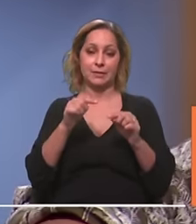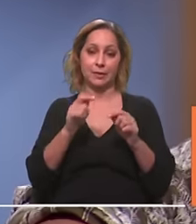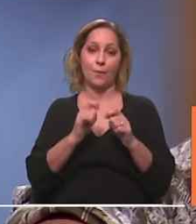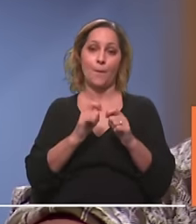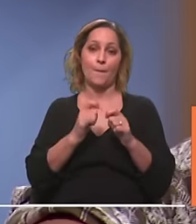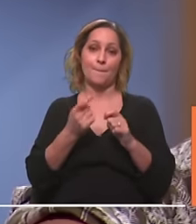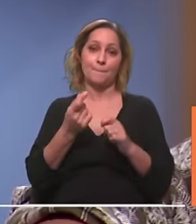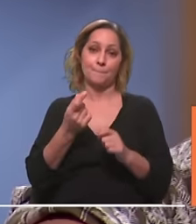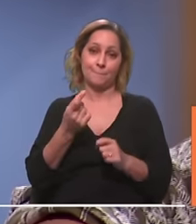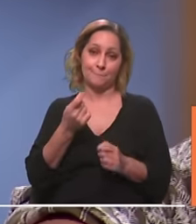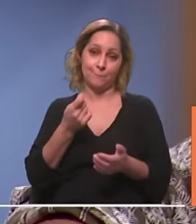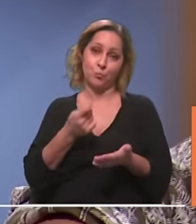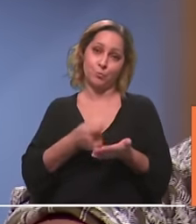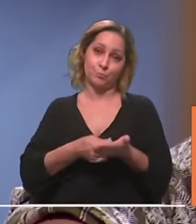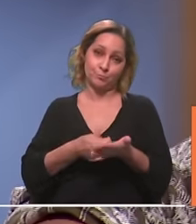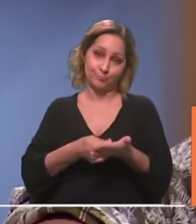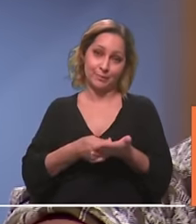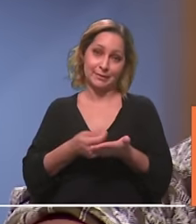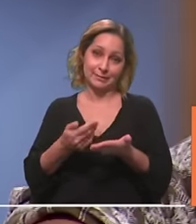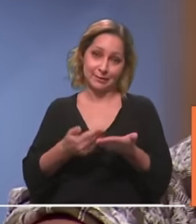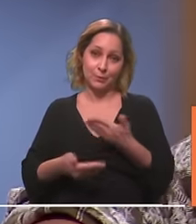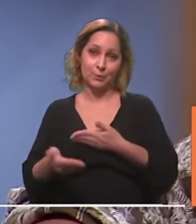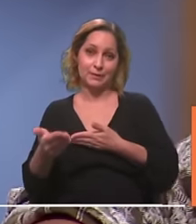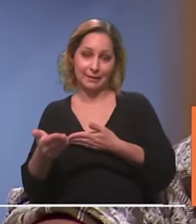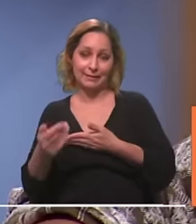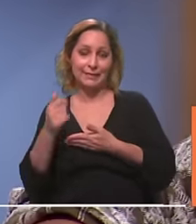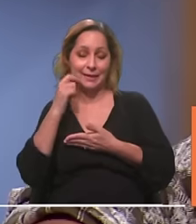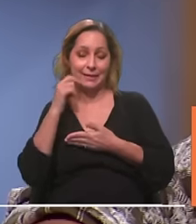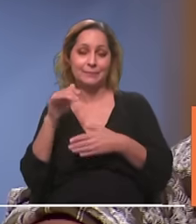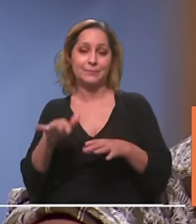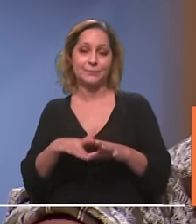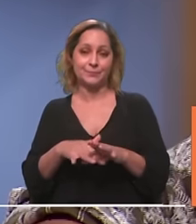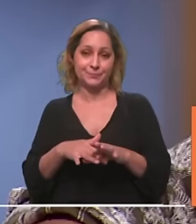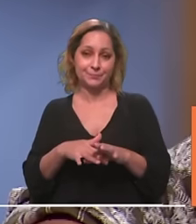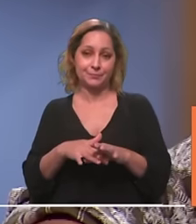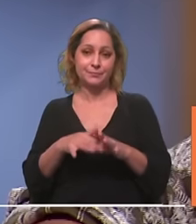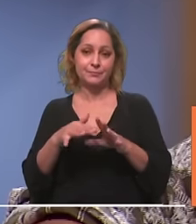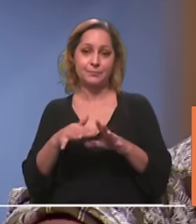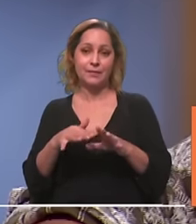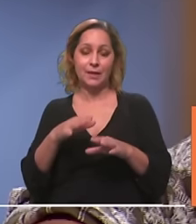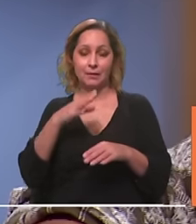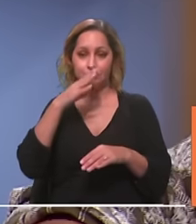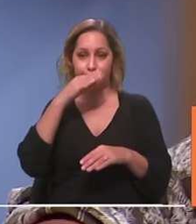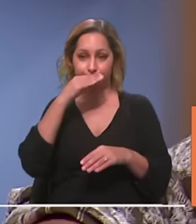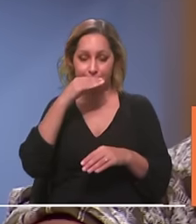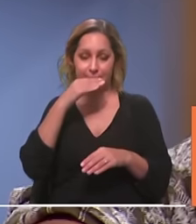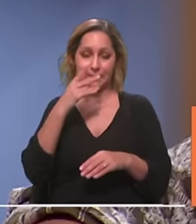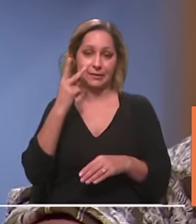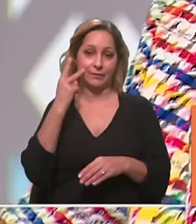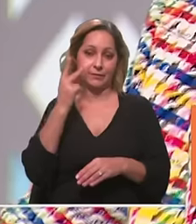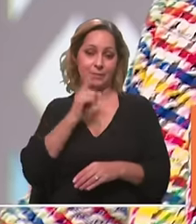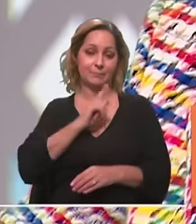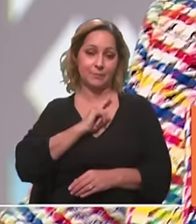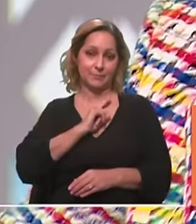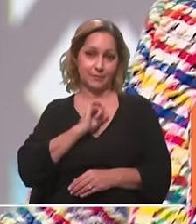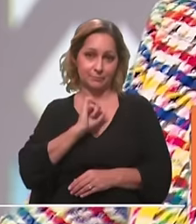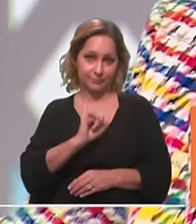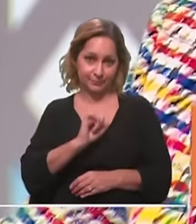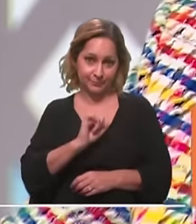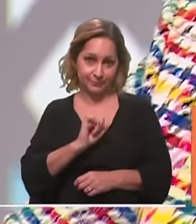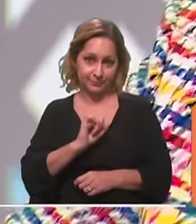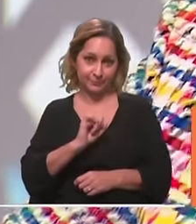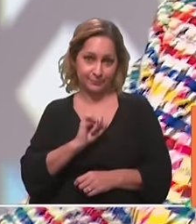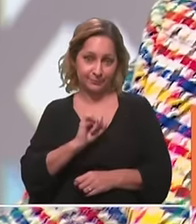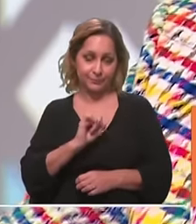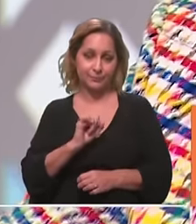participou po T teve um preço que é e uma certa uma certa não uma grande intrusão na vossa privacidade sim a